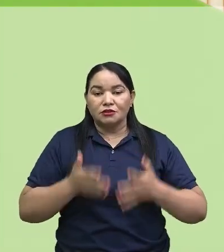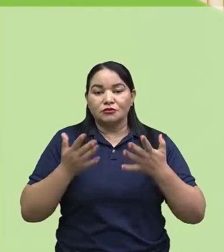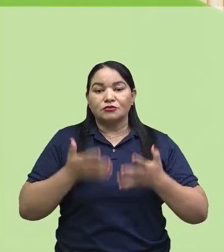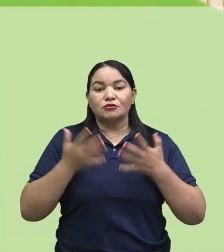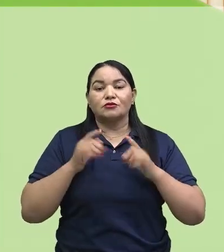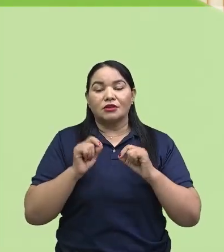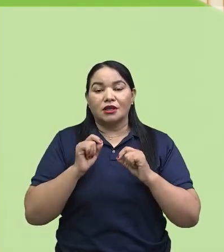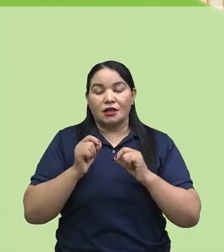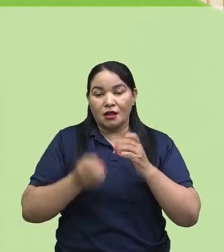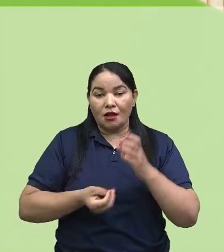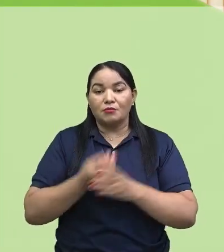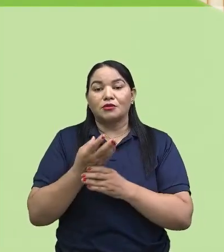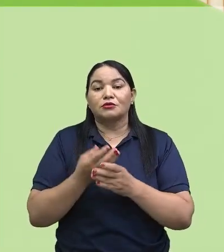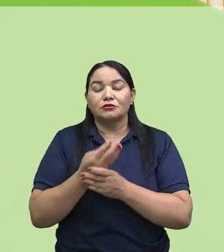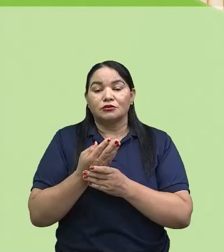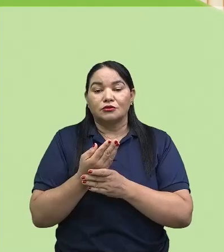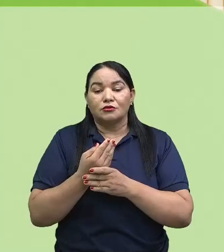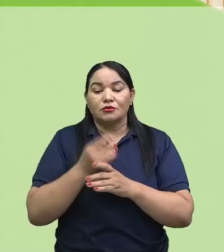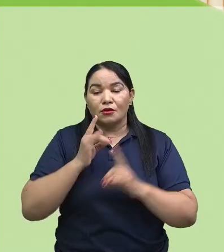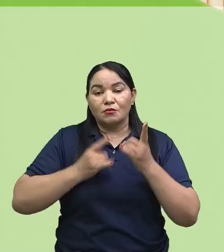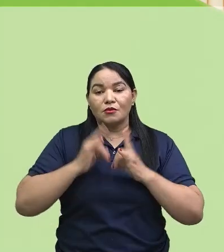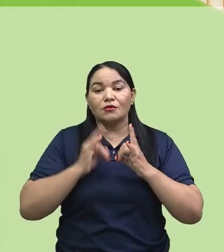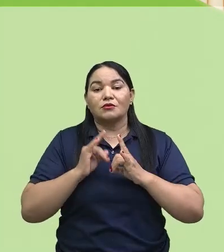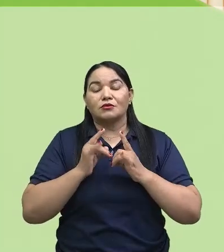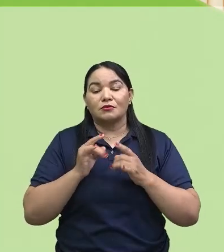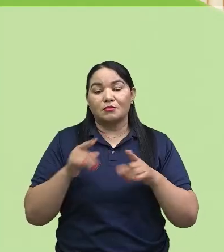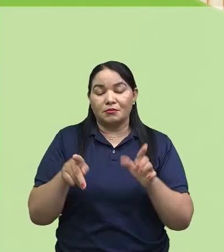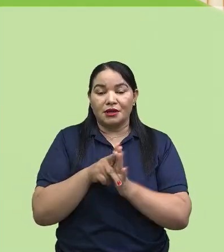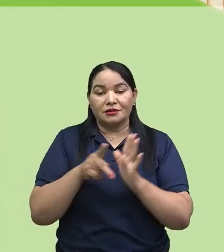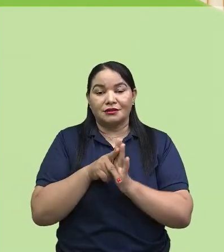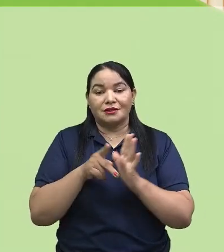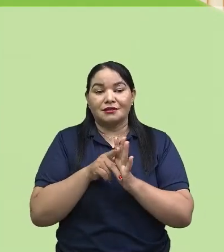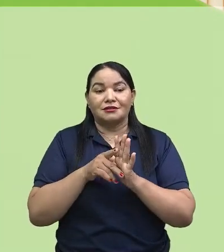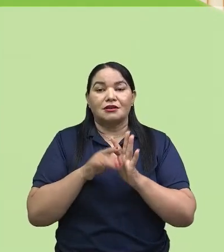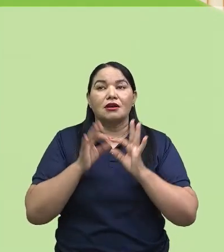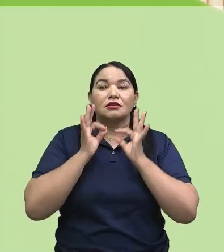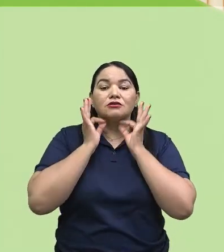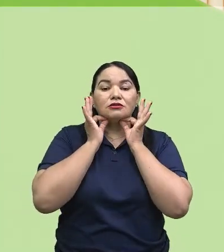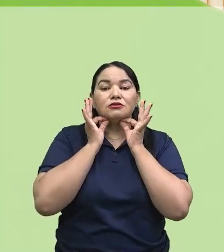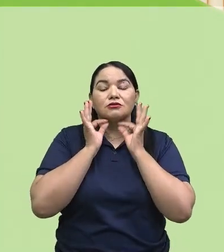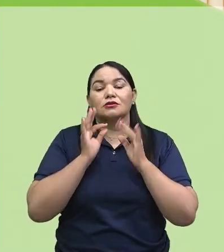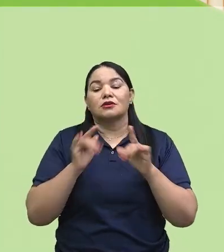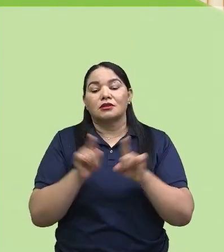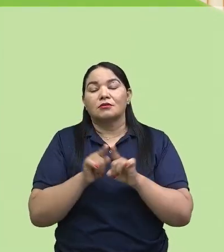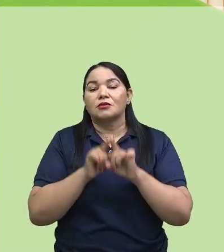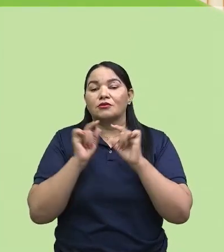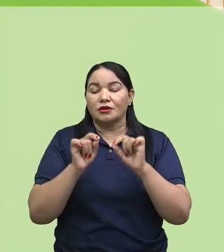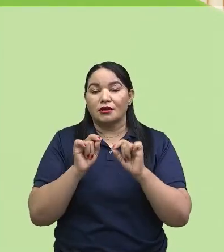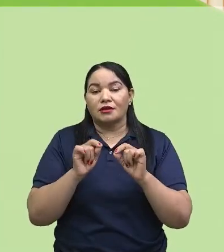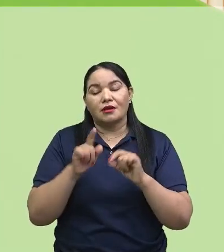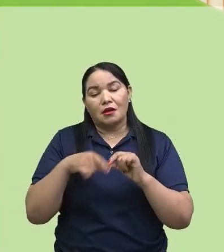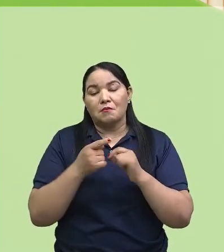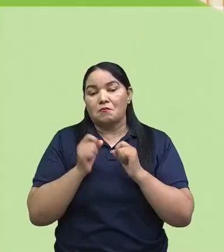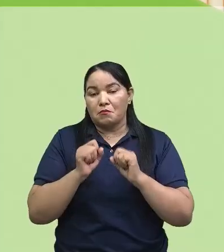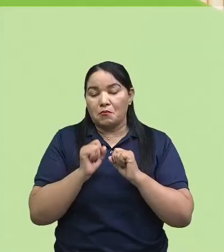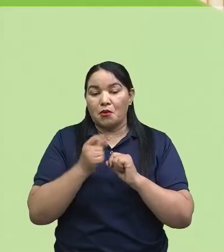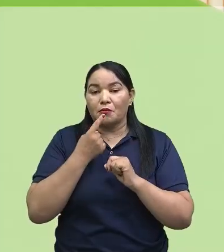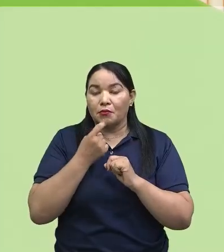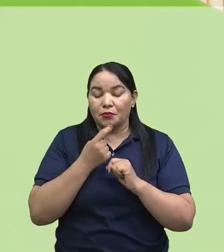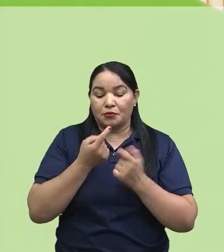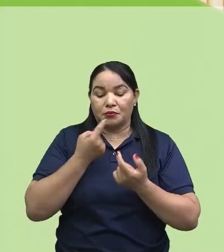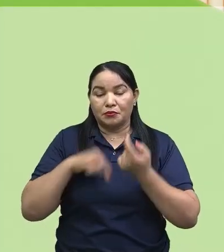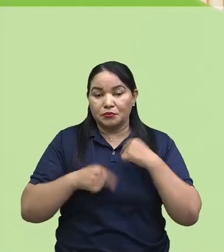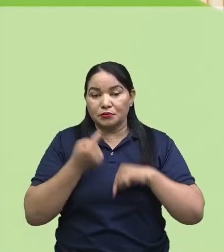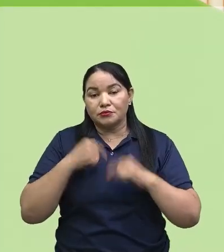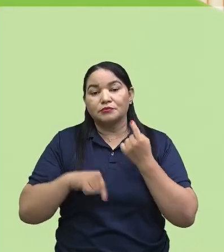a produção do hormônio da tireoide. Então, esse hormônio vai ser levado pela corrente sanguínea até